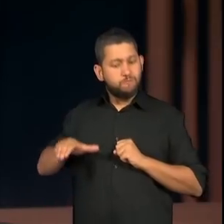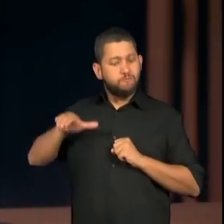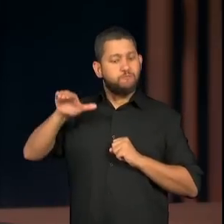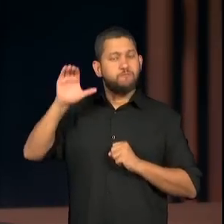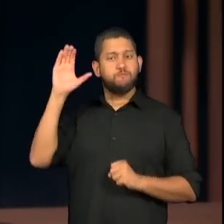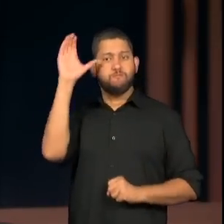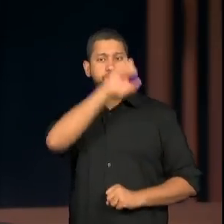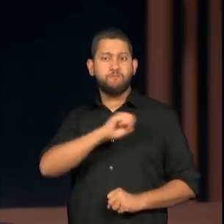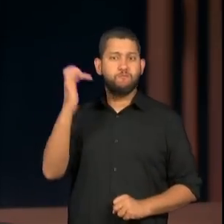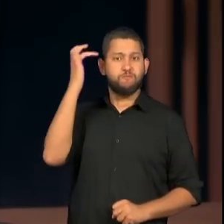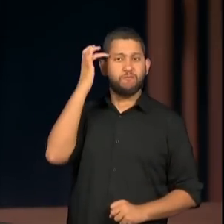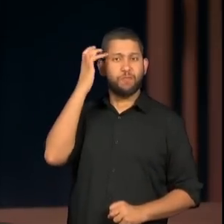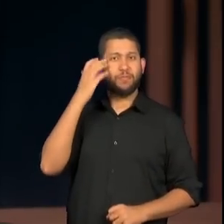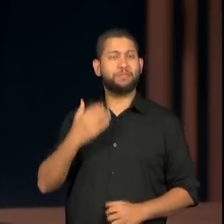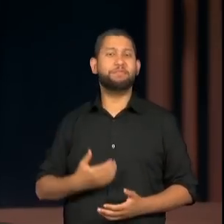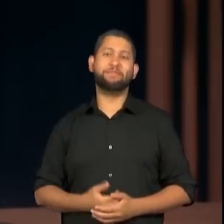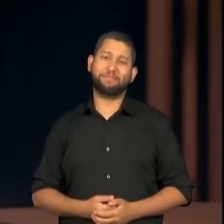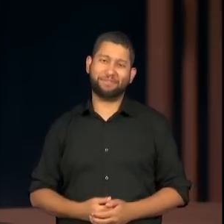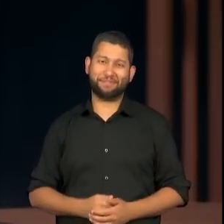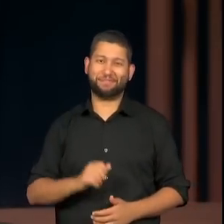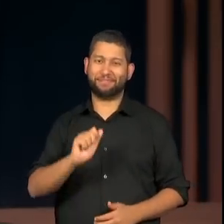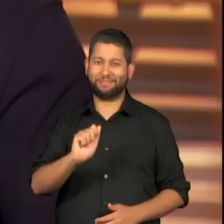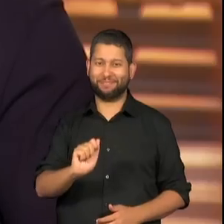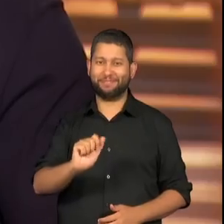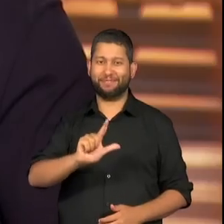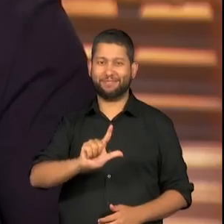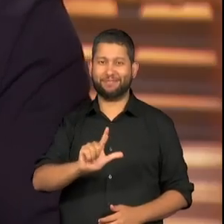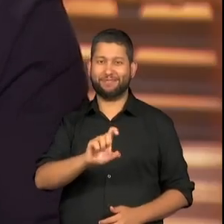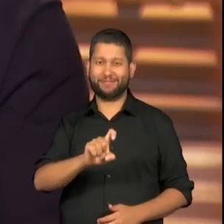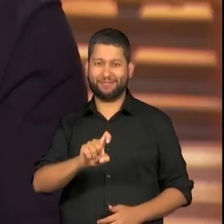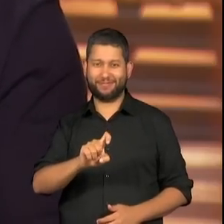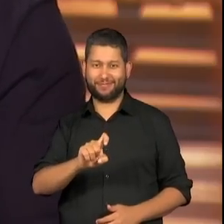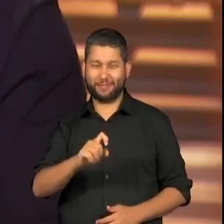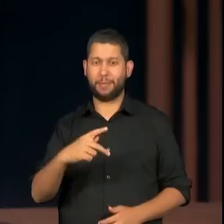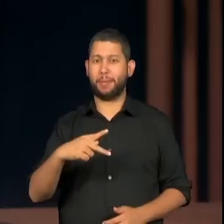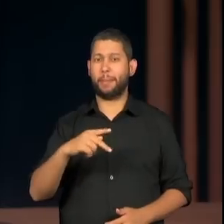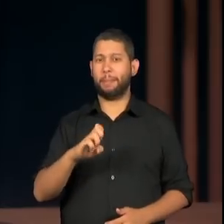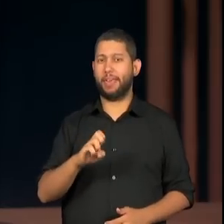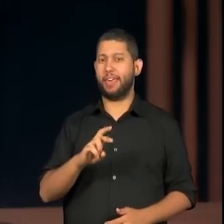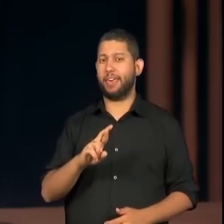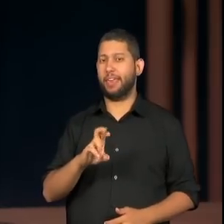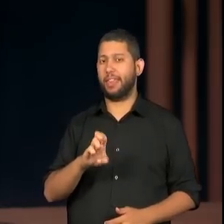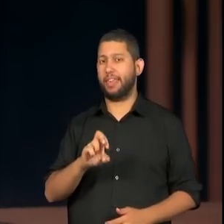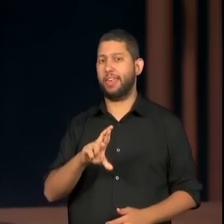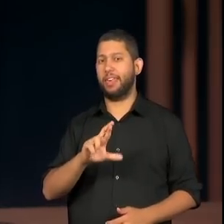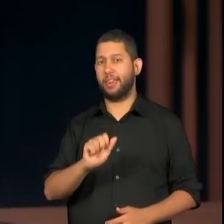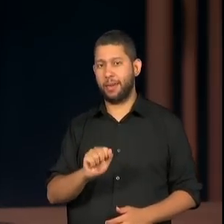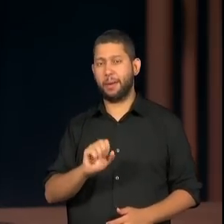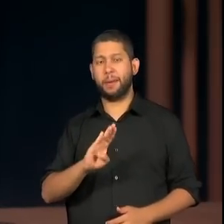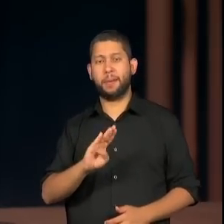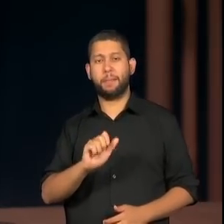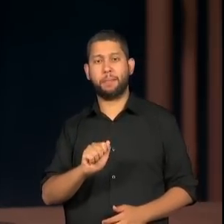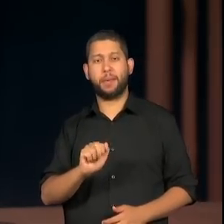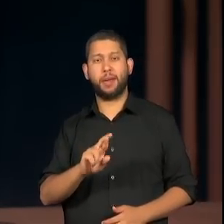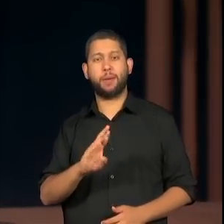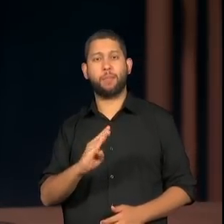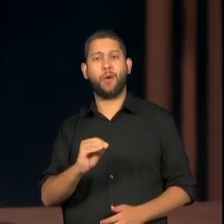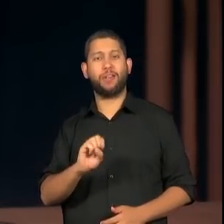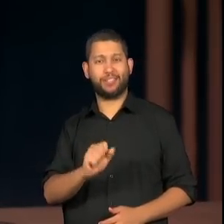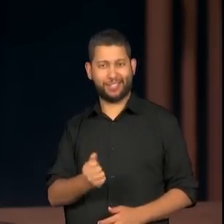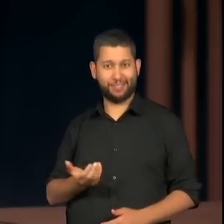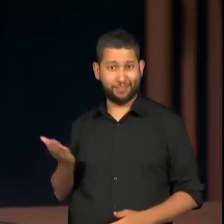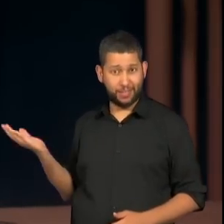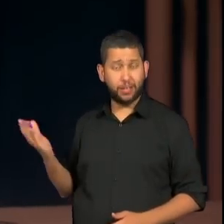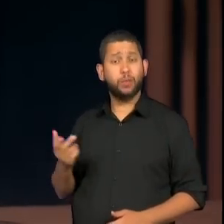O Alex Pereira Barbosa, MV Bill. Fala, Taj. A vida, você falou que a vida me ensinou